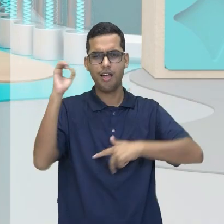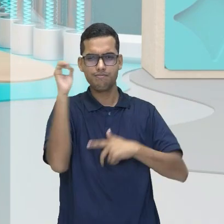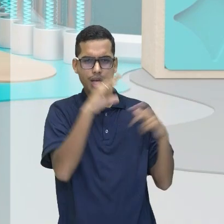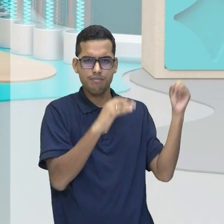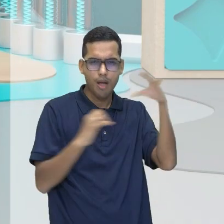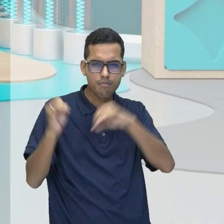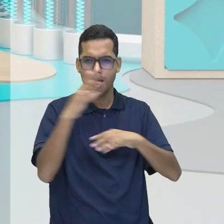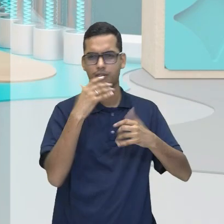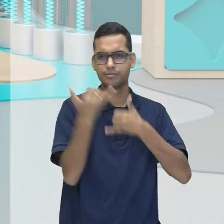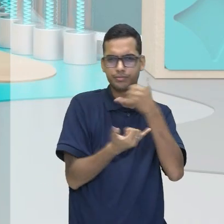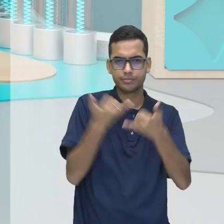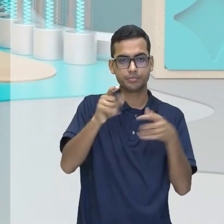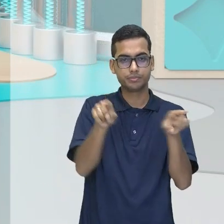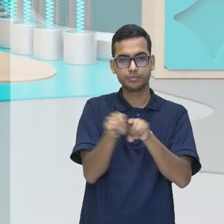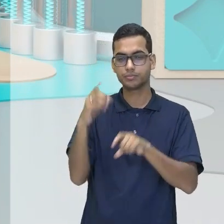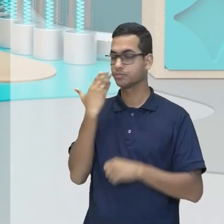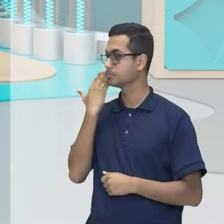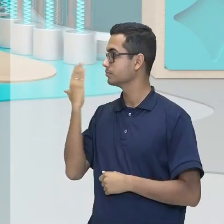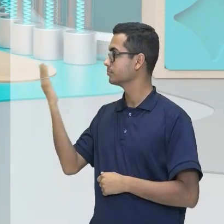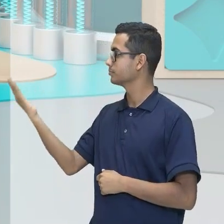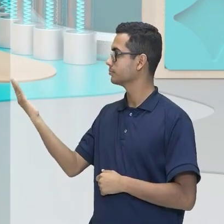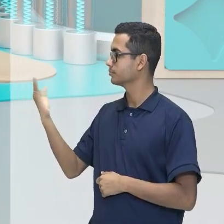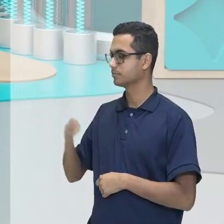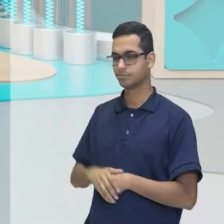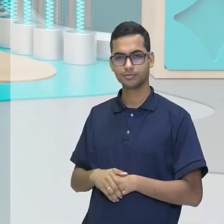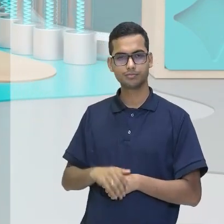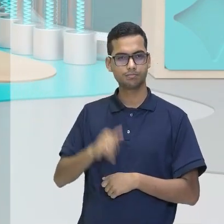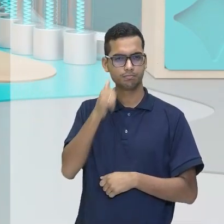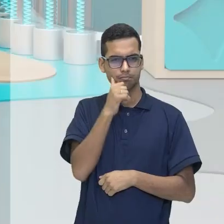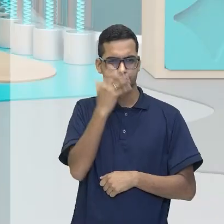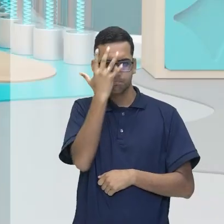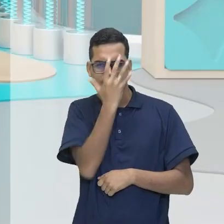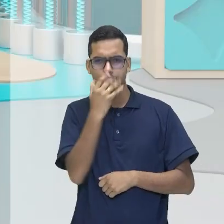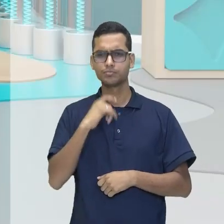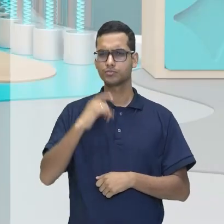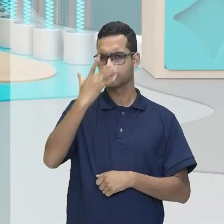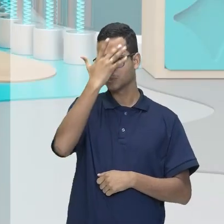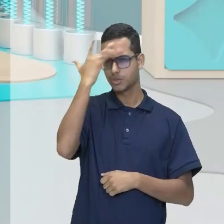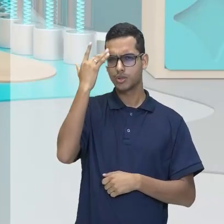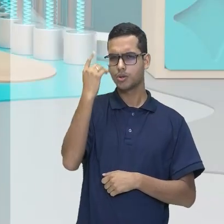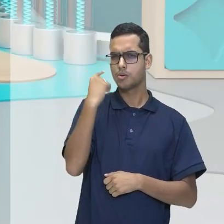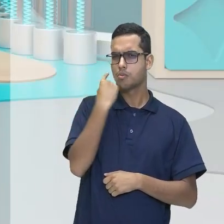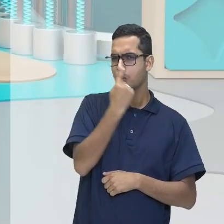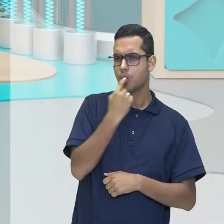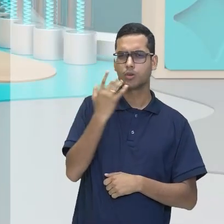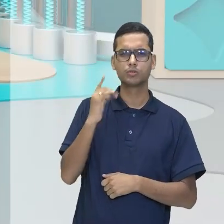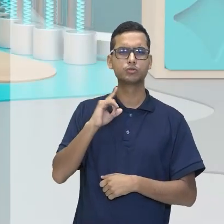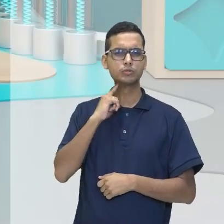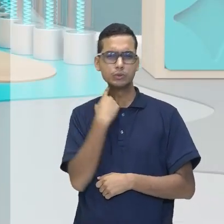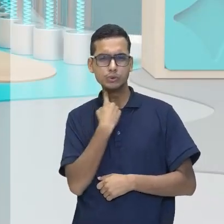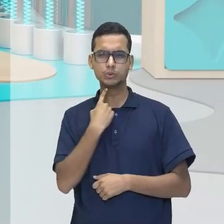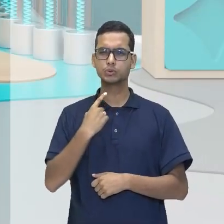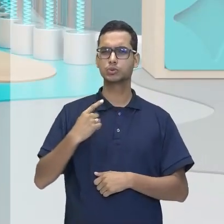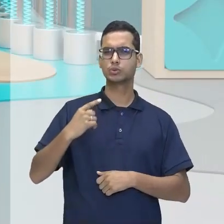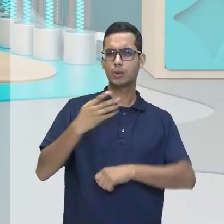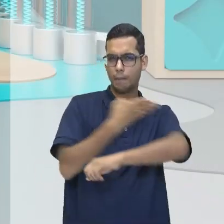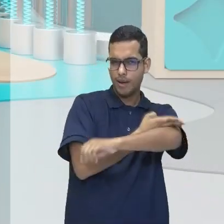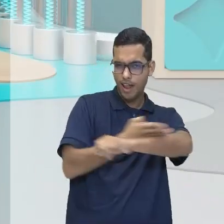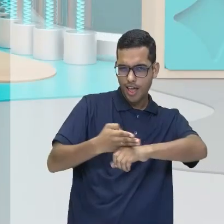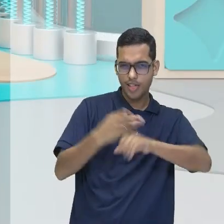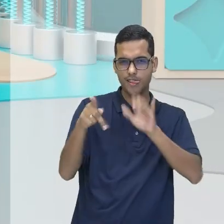vocês podem observar aqui no rosto, olha, dos personagens, todo sujo aqui de farinha.